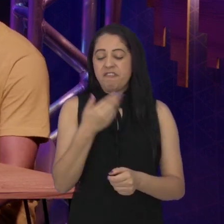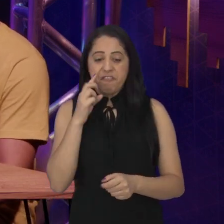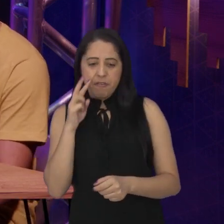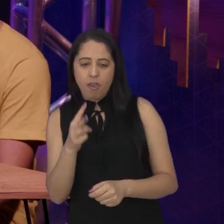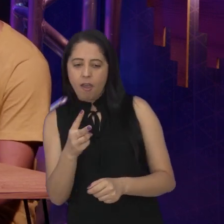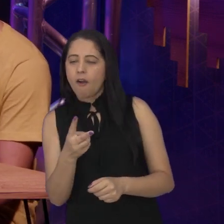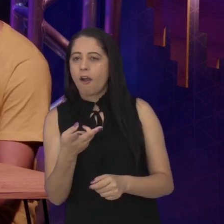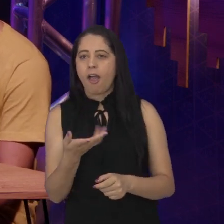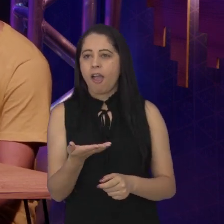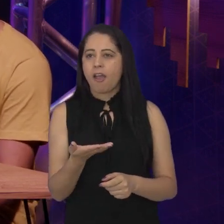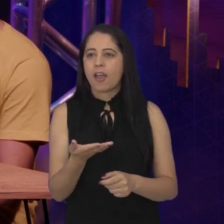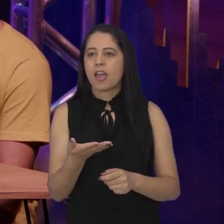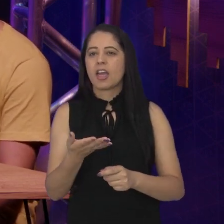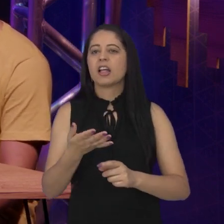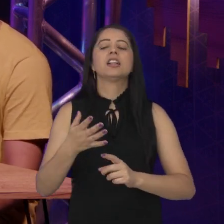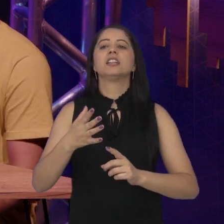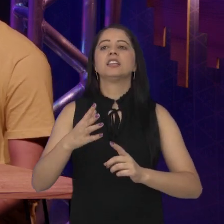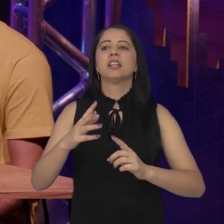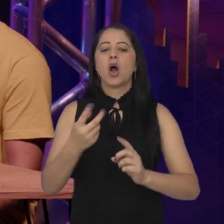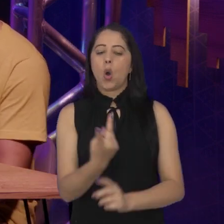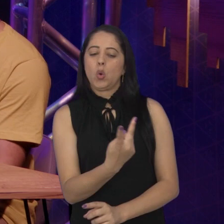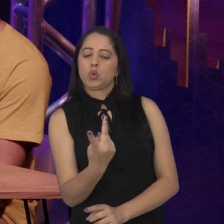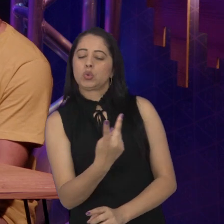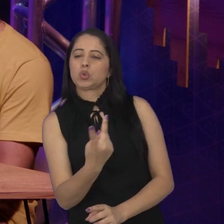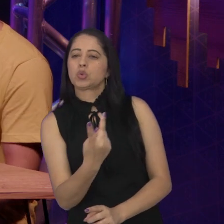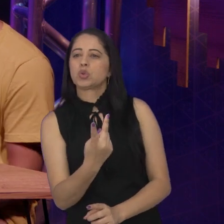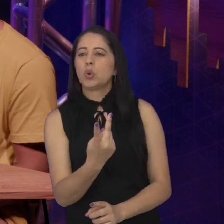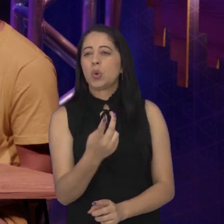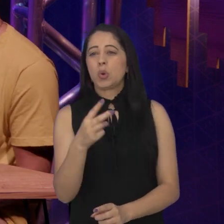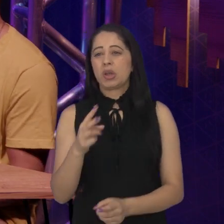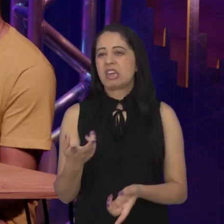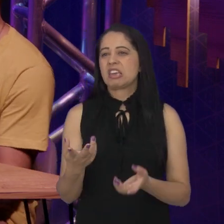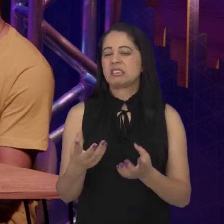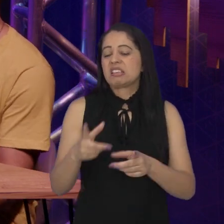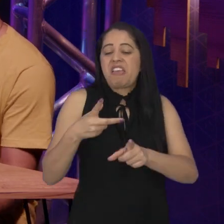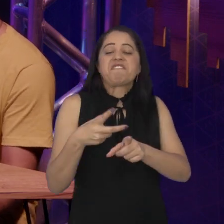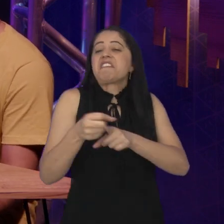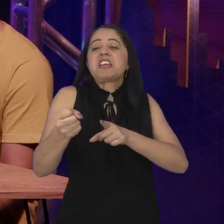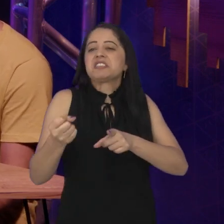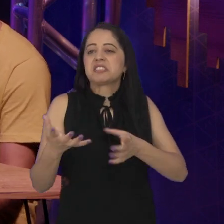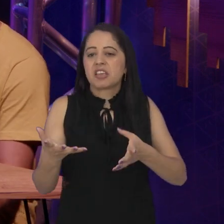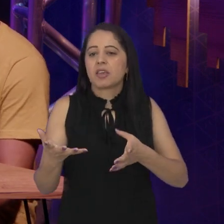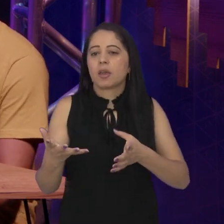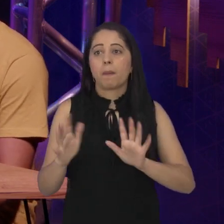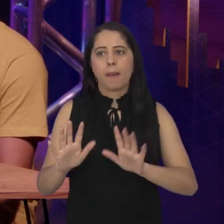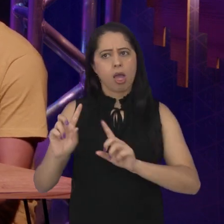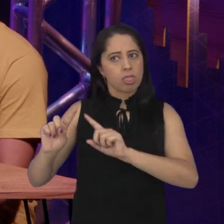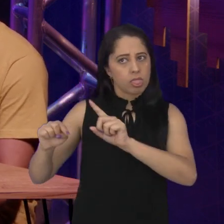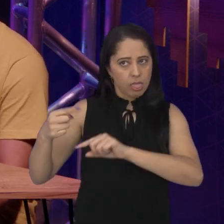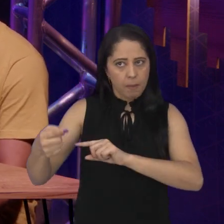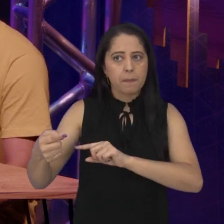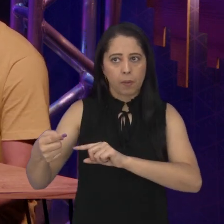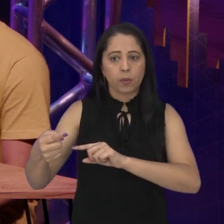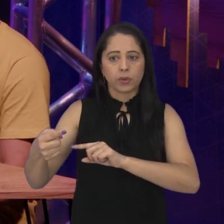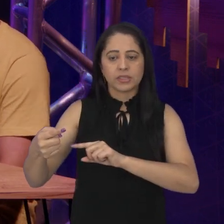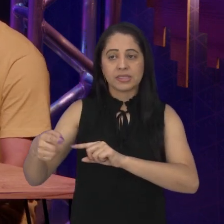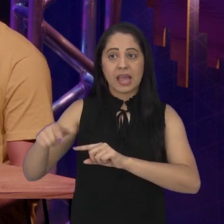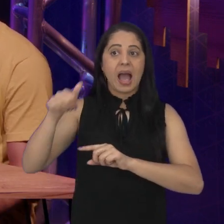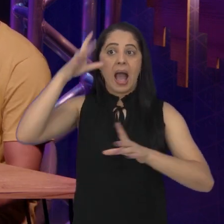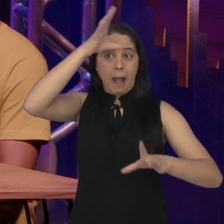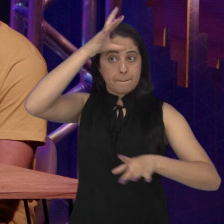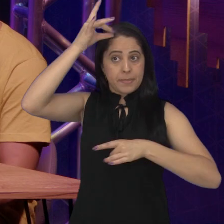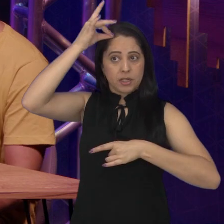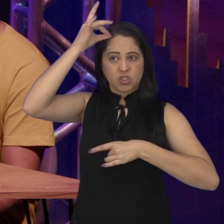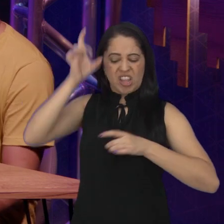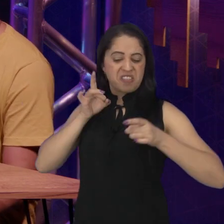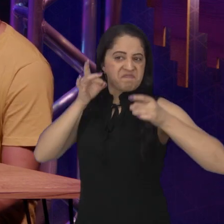o outro carinha lá, e aí eles viram um símbolo de casal, olha só, e tal. E depois